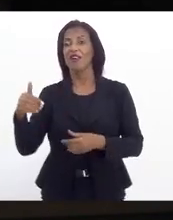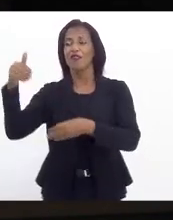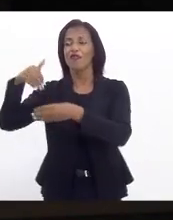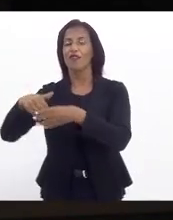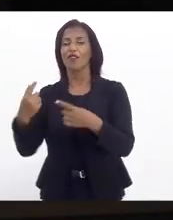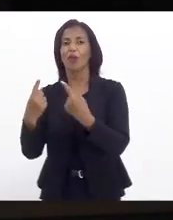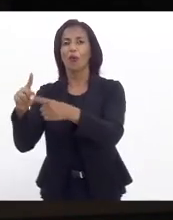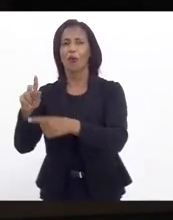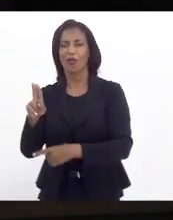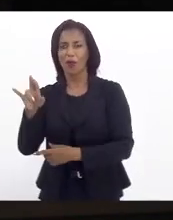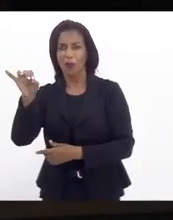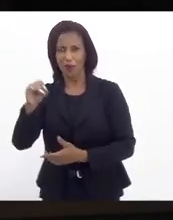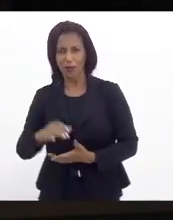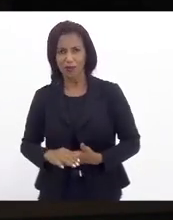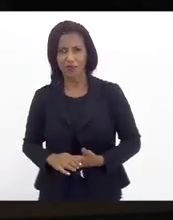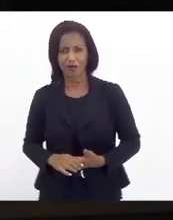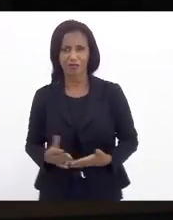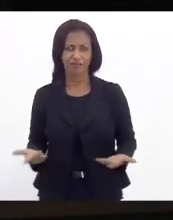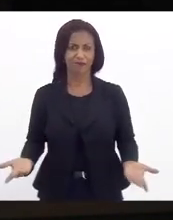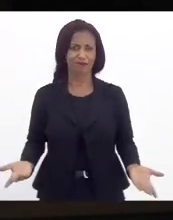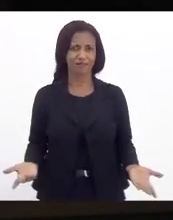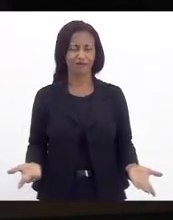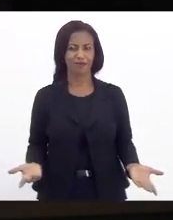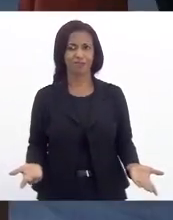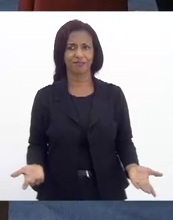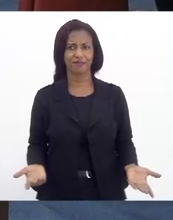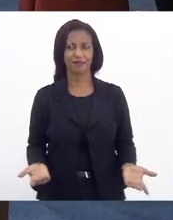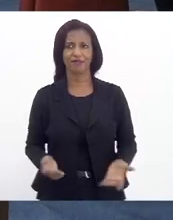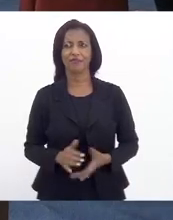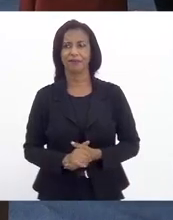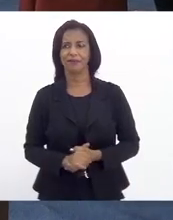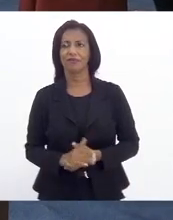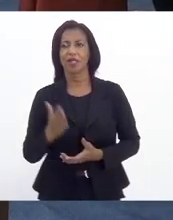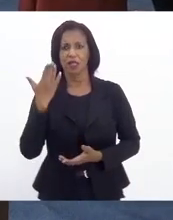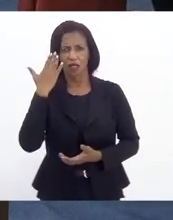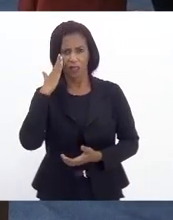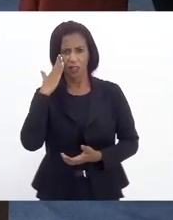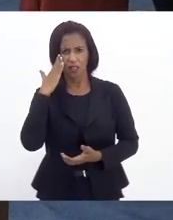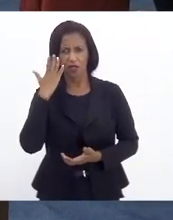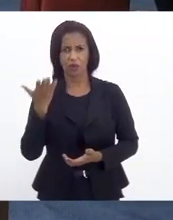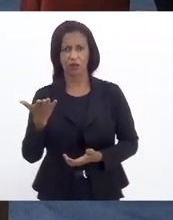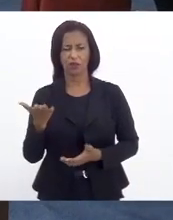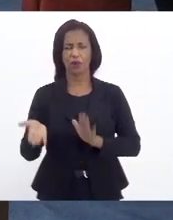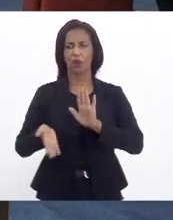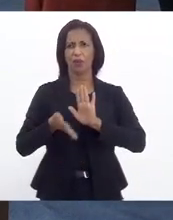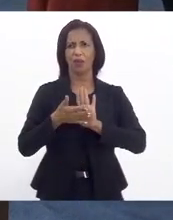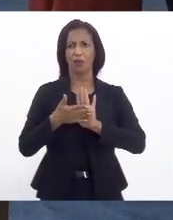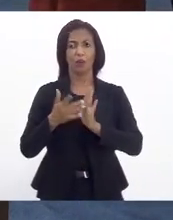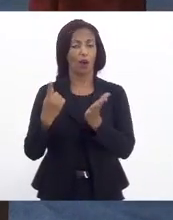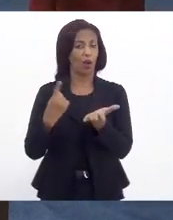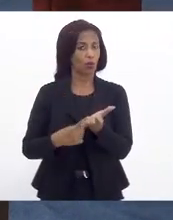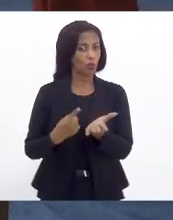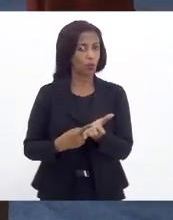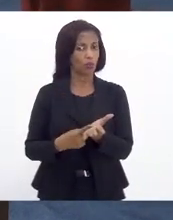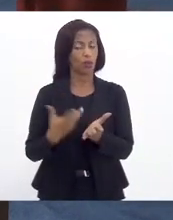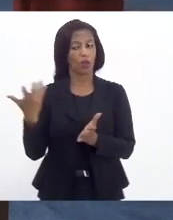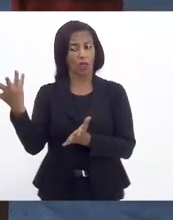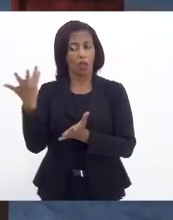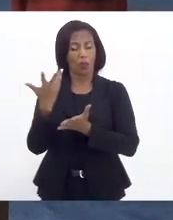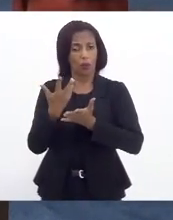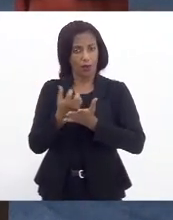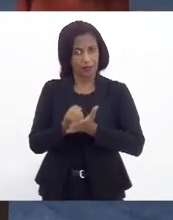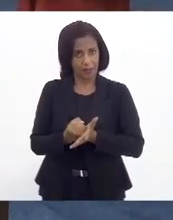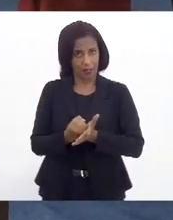vai ser contra a UESO? Mas a gente já conhece aqui, já está conhecendo, por isso... Entendeu, deputado Lucien? Então, eu quero propor um acordo. Eu acolho, mas